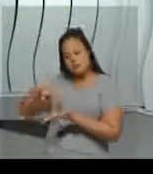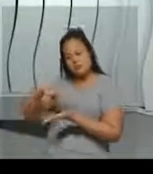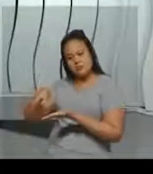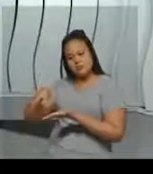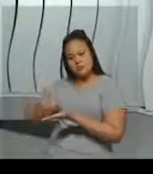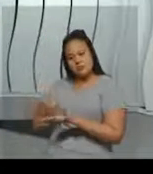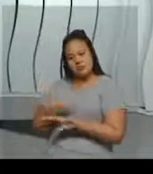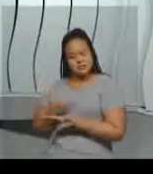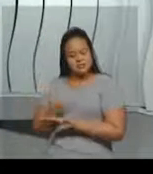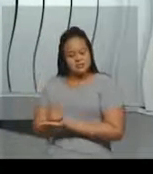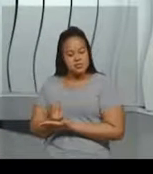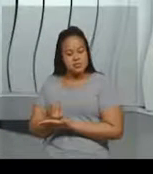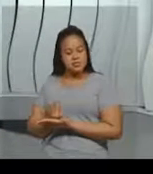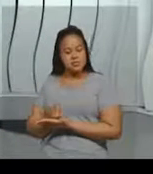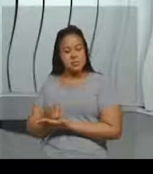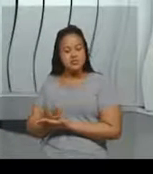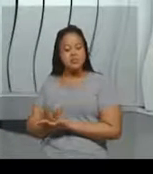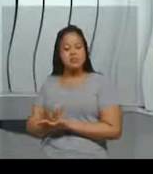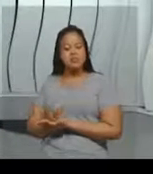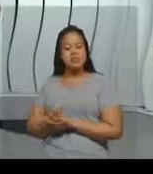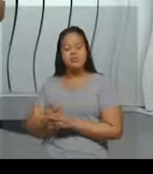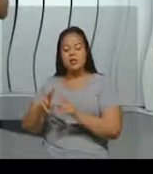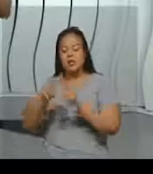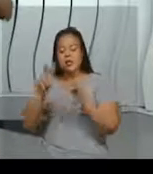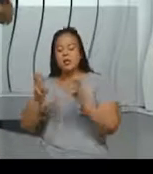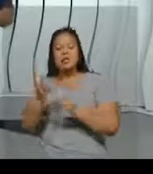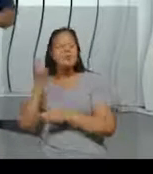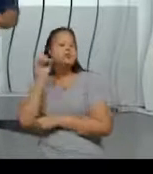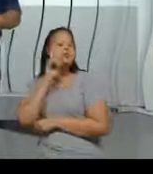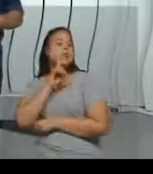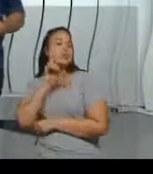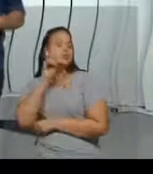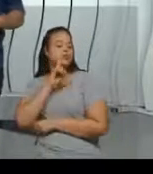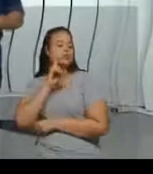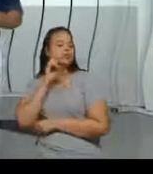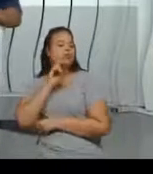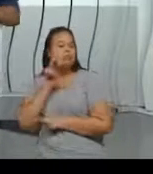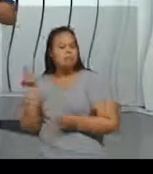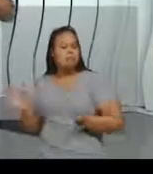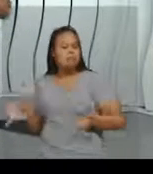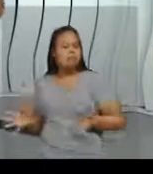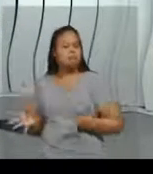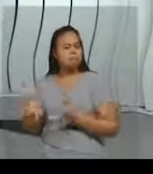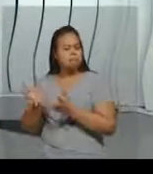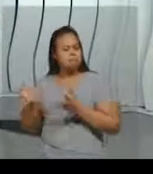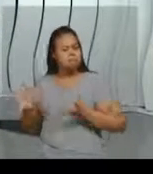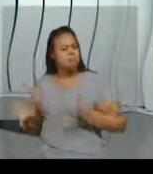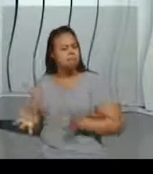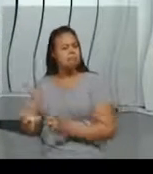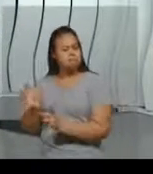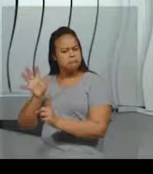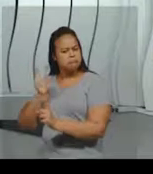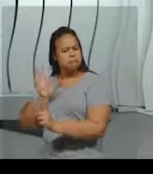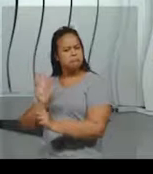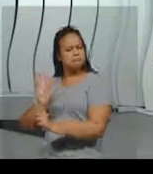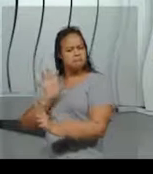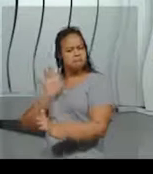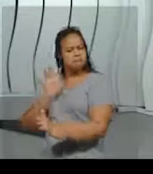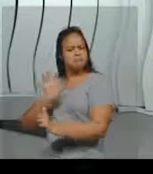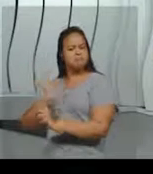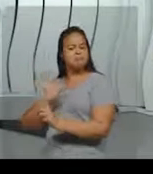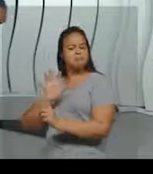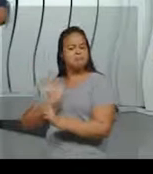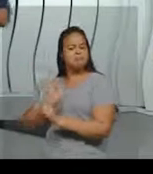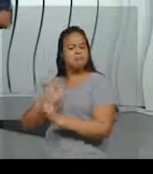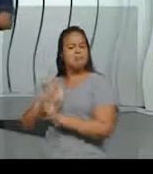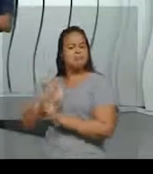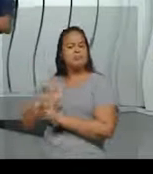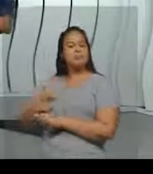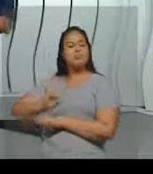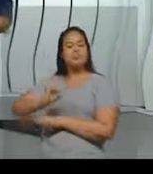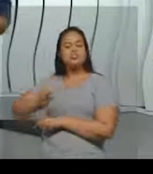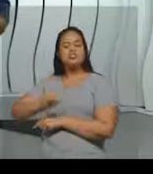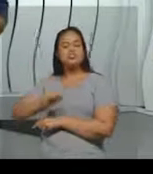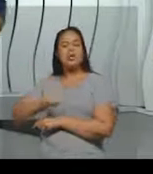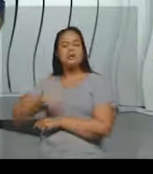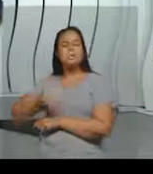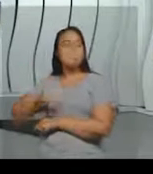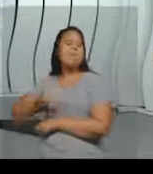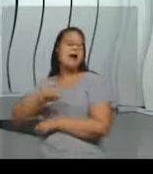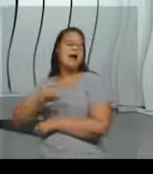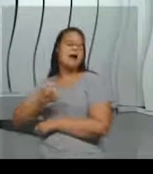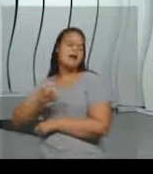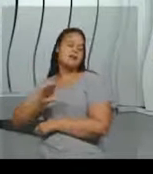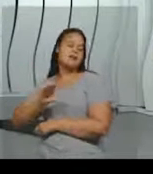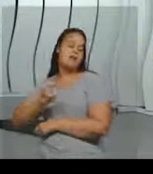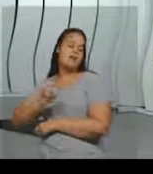contexto dos Estados Unidos e ele tem grande influência da comunidade jamaicana, que